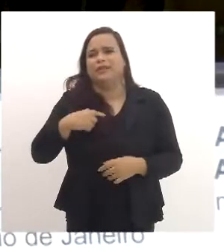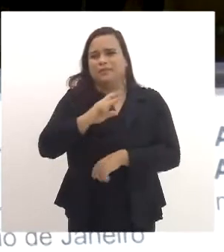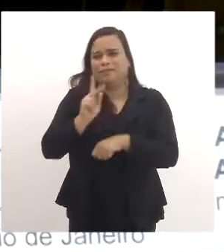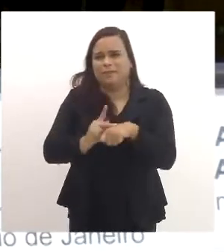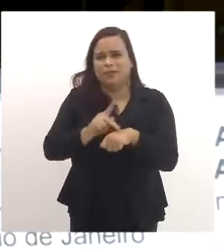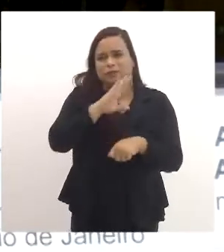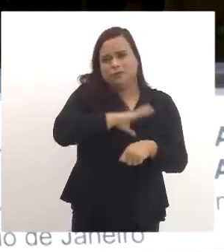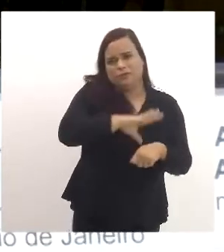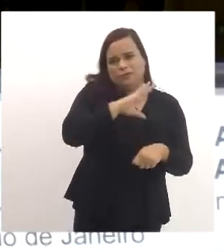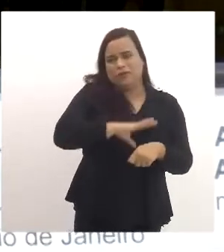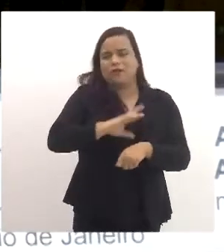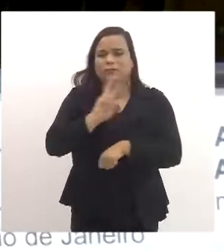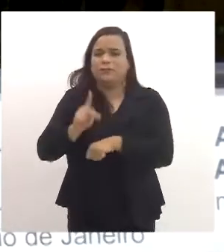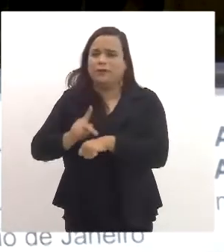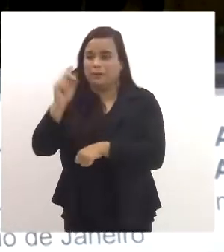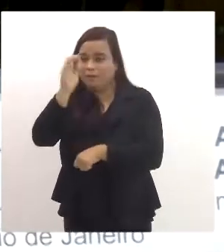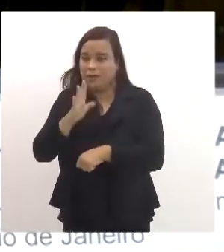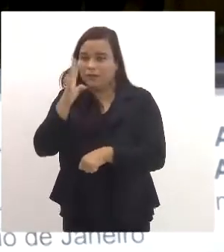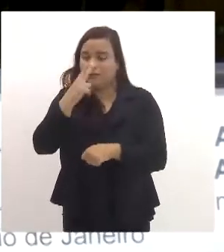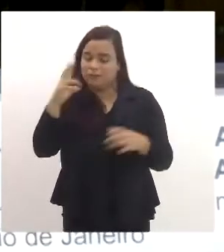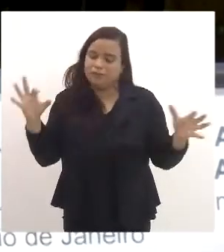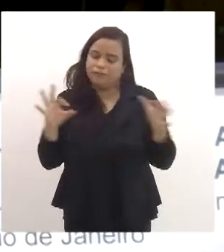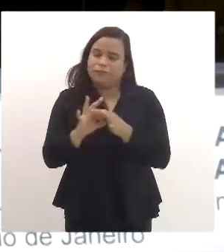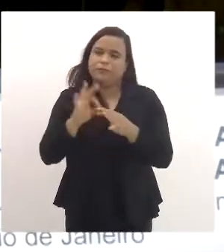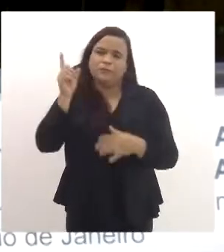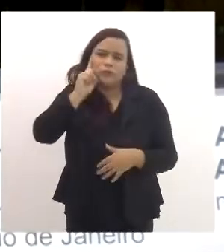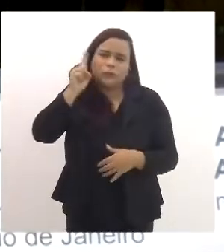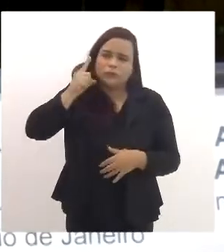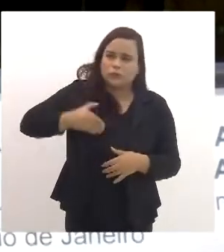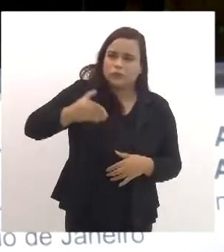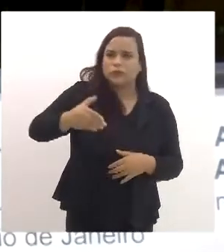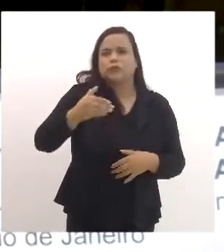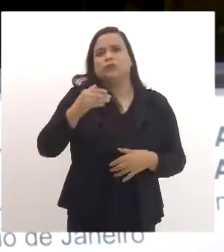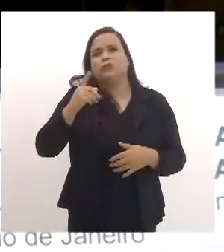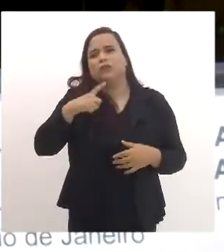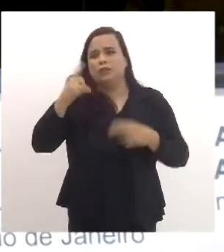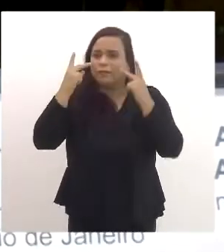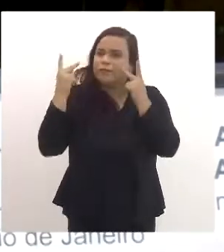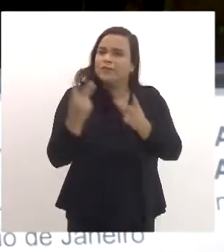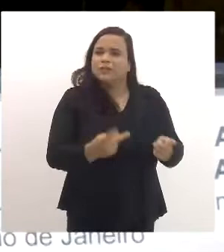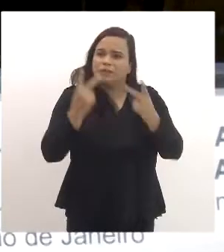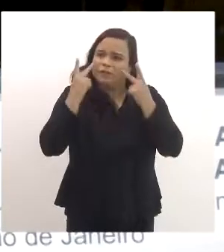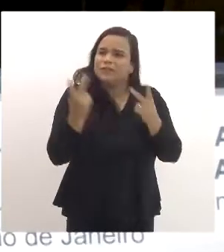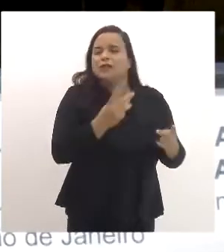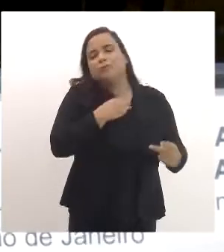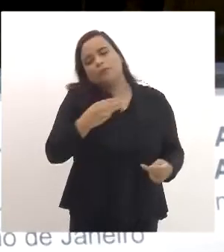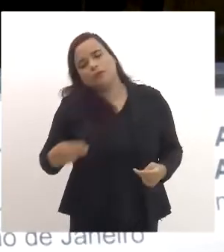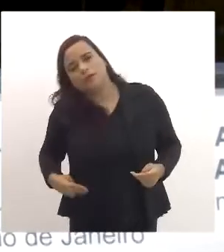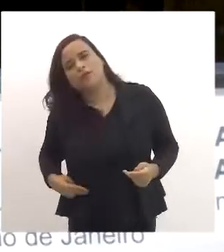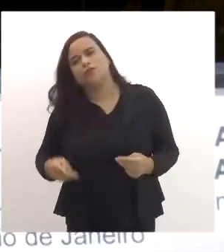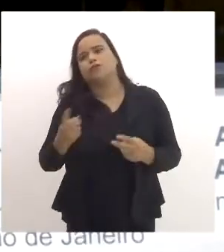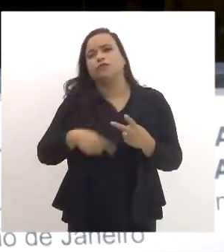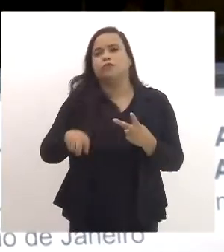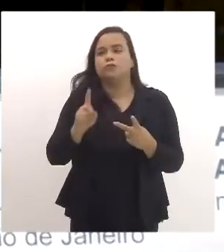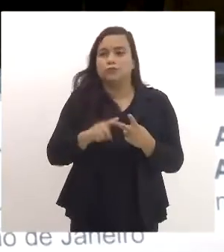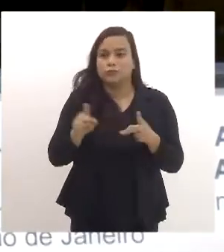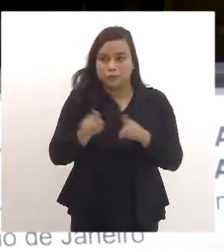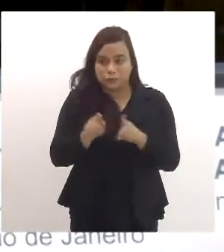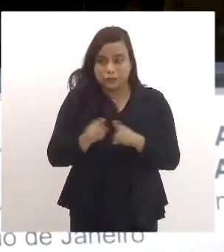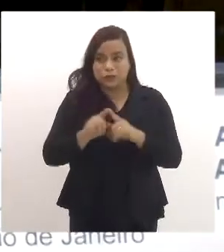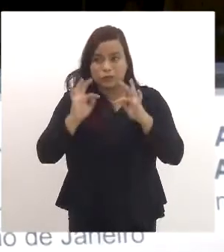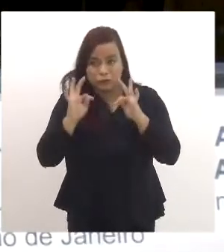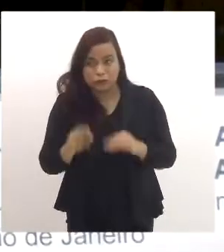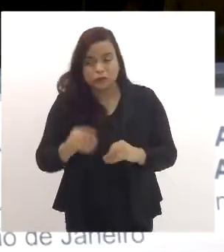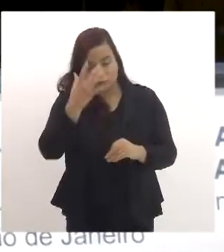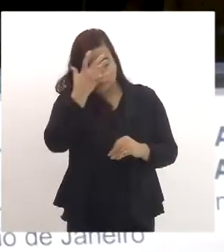países, laços esses reforçados todos os dias com visitas de ministros, com visitas de todos quantos